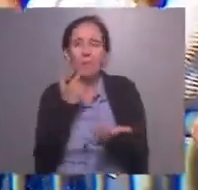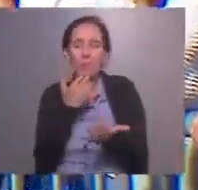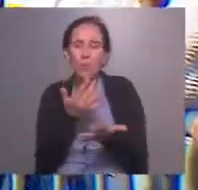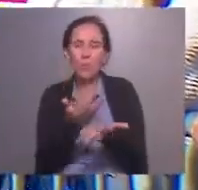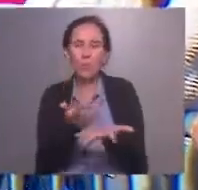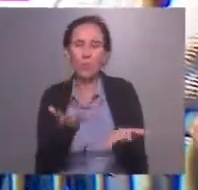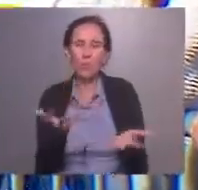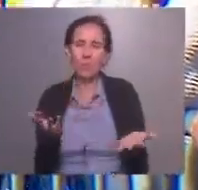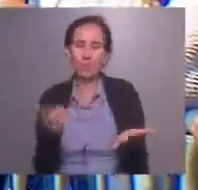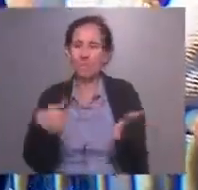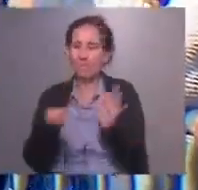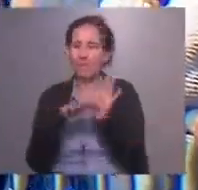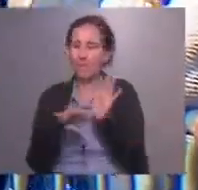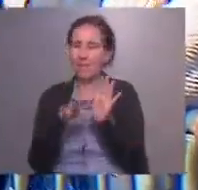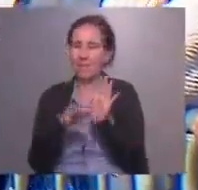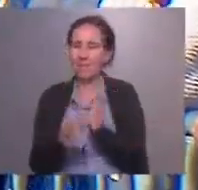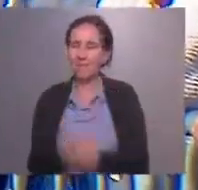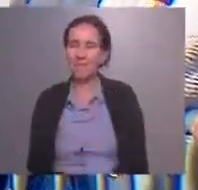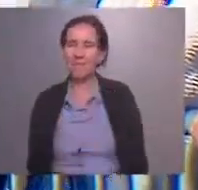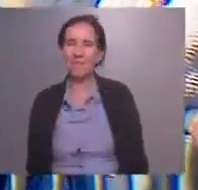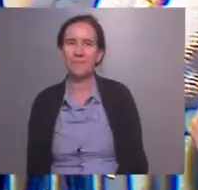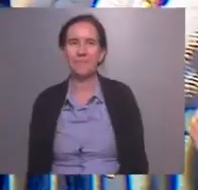abundância. Cantemos.